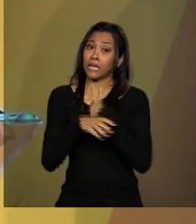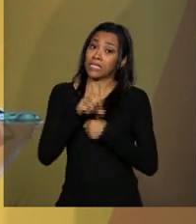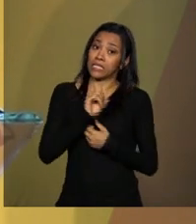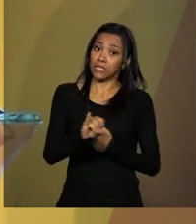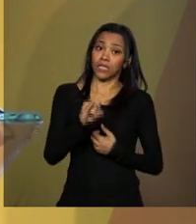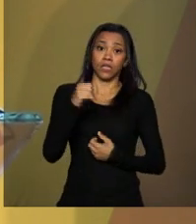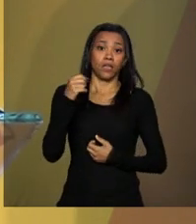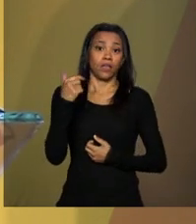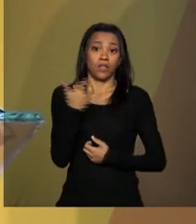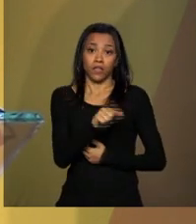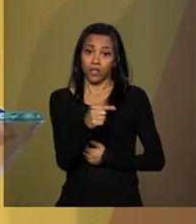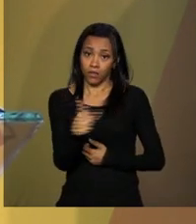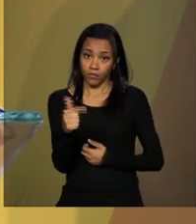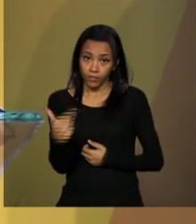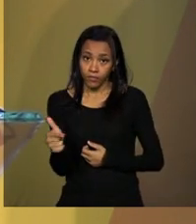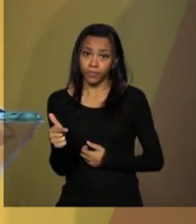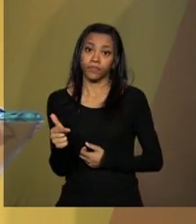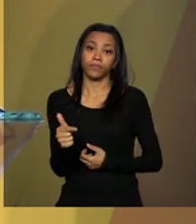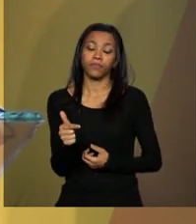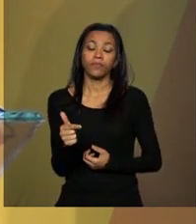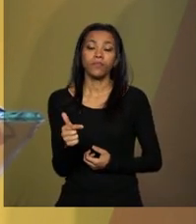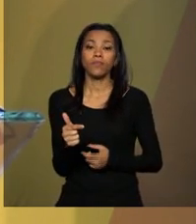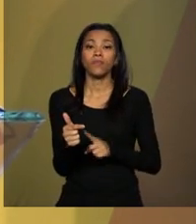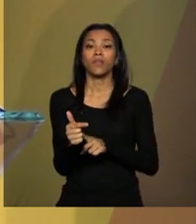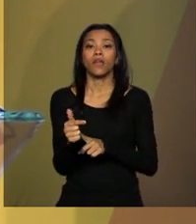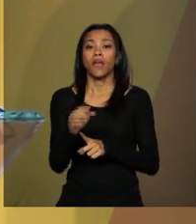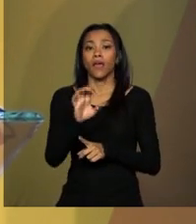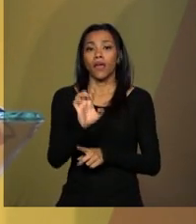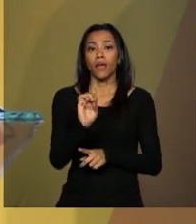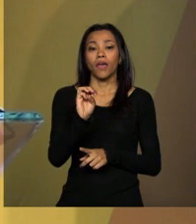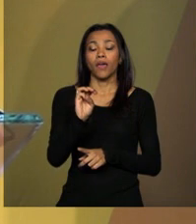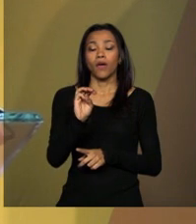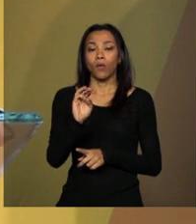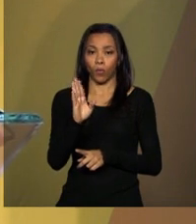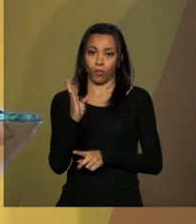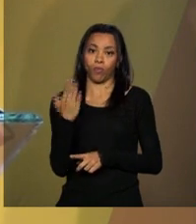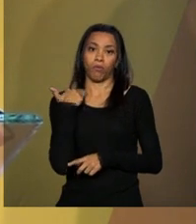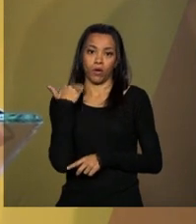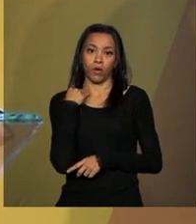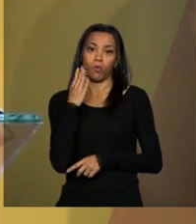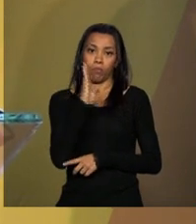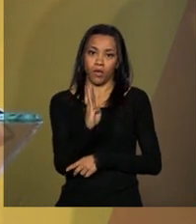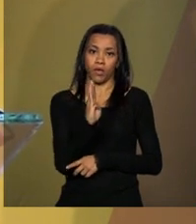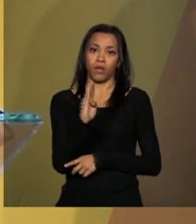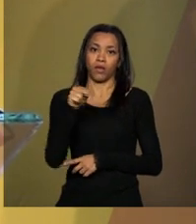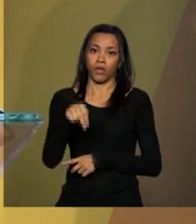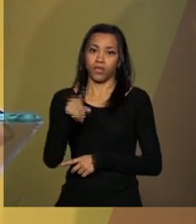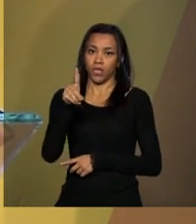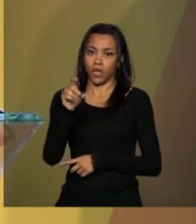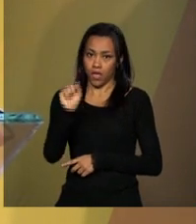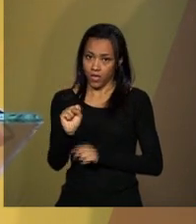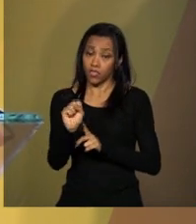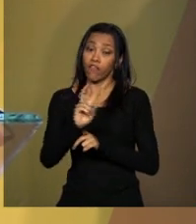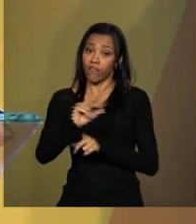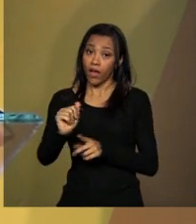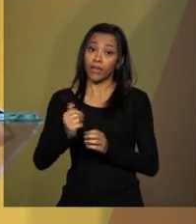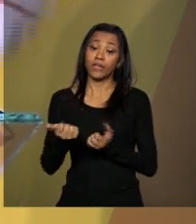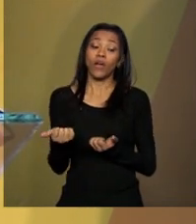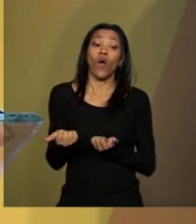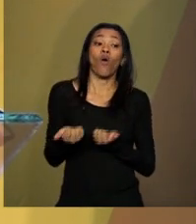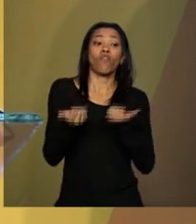emissão de deers bends oferecerá 35% que